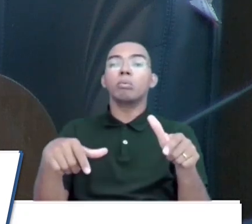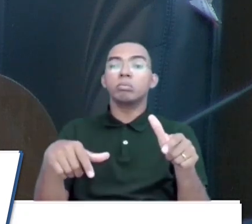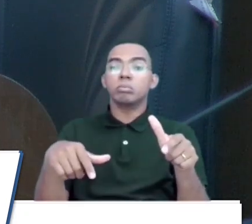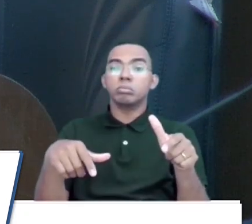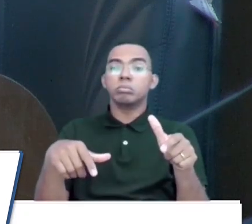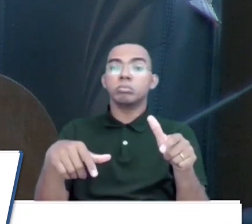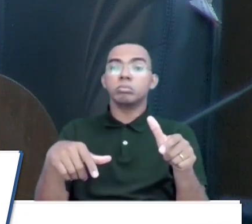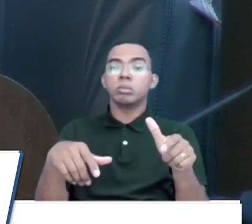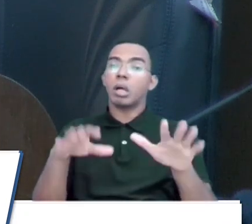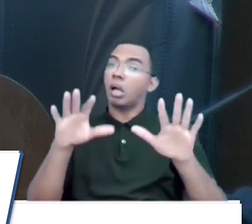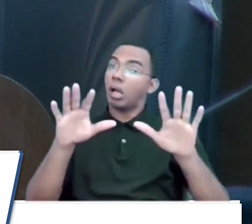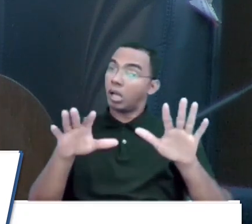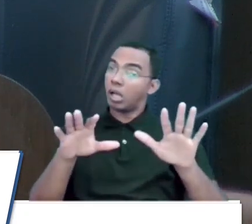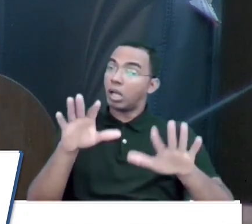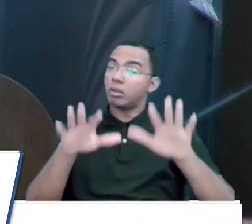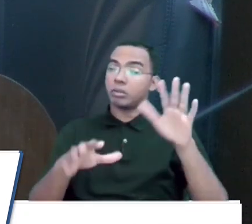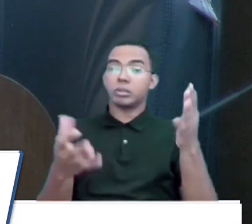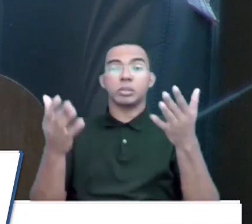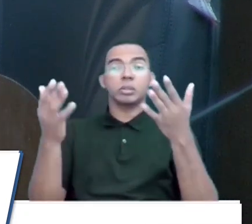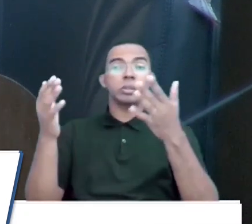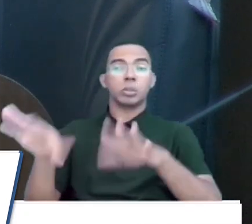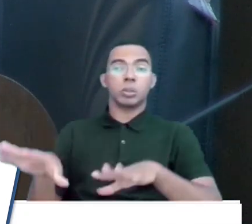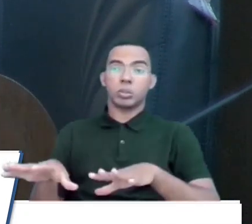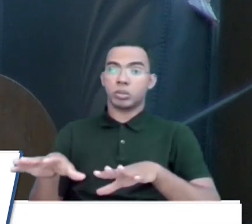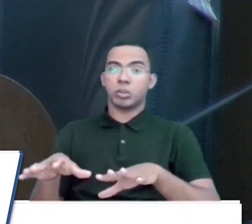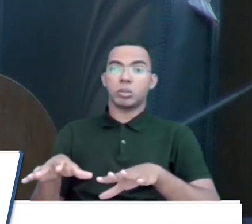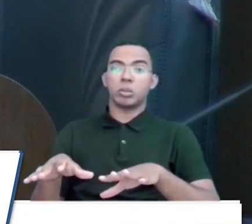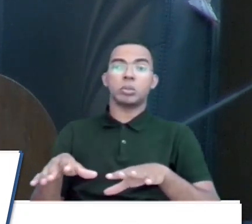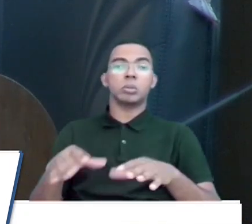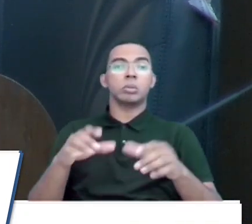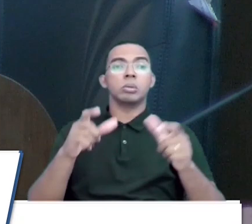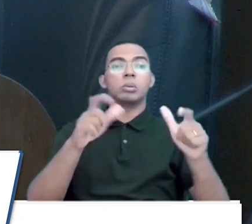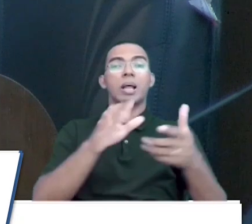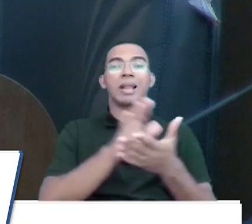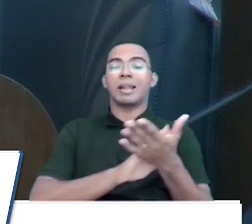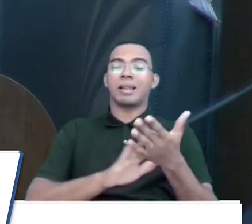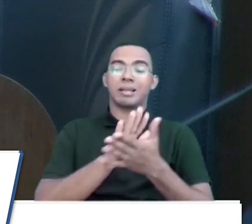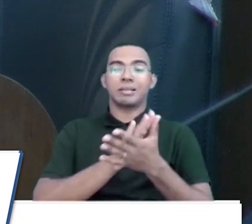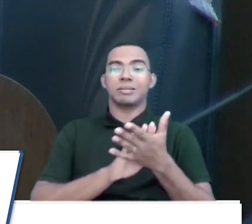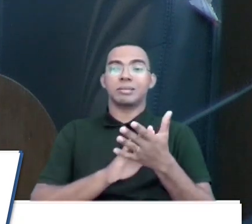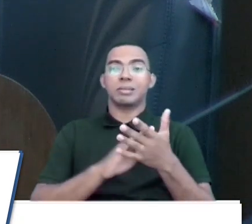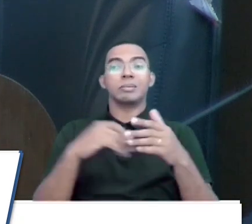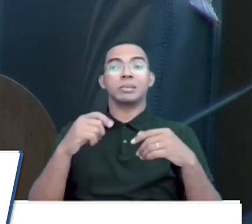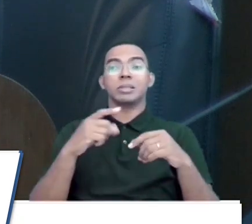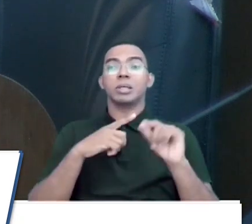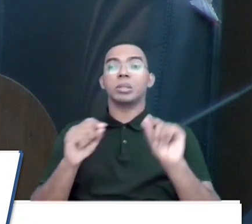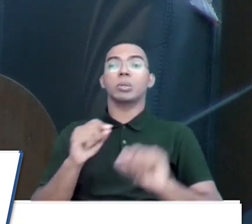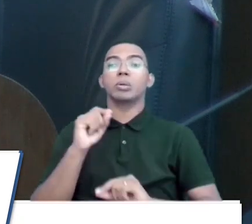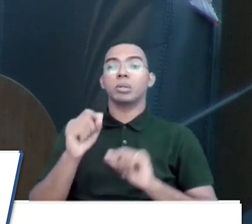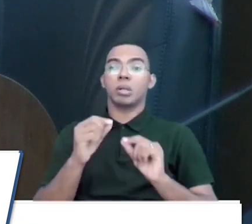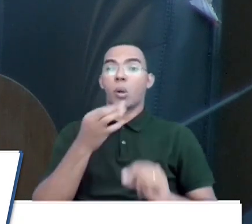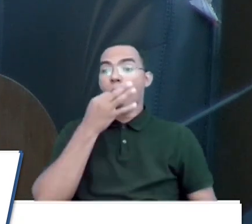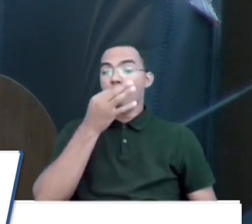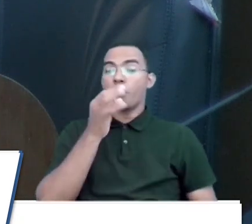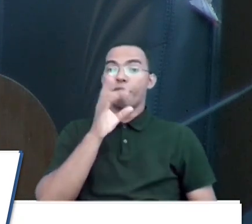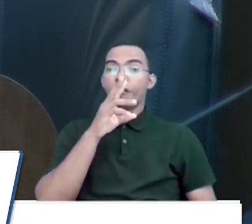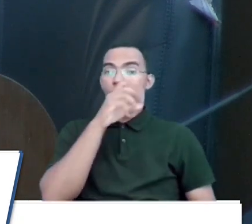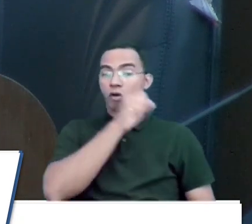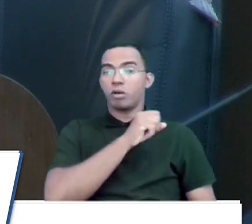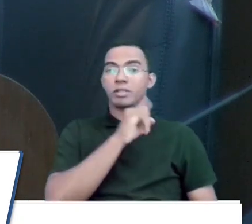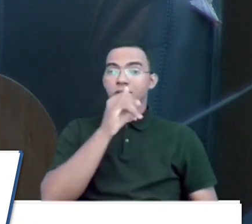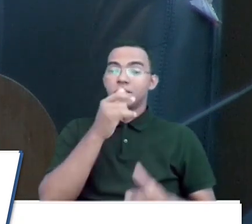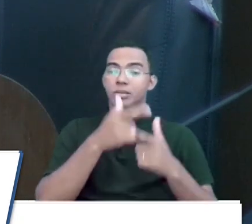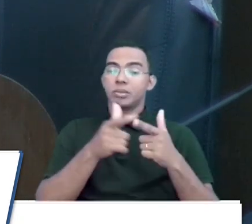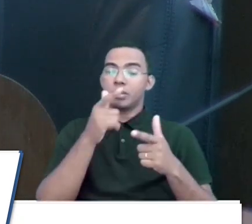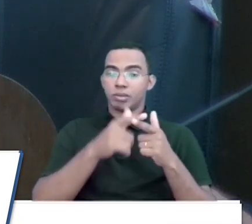às vezes elas não querem ir para lugar algum. Aí que tem que ter o braço forte. Se tem problema de